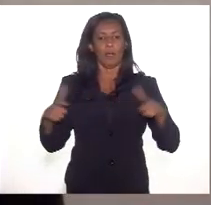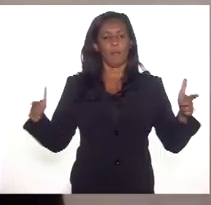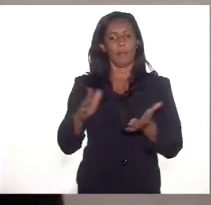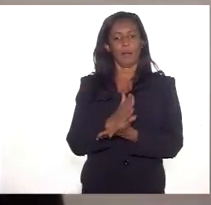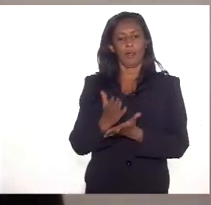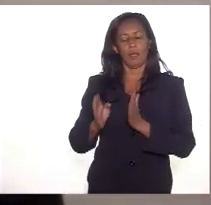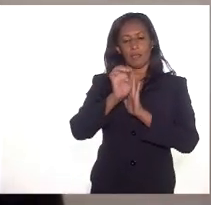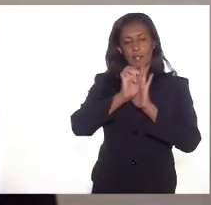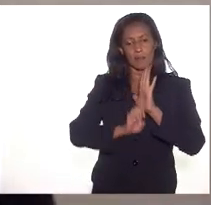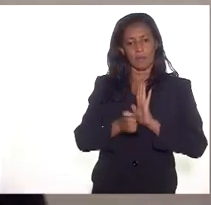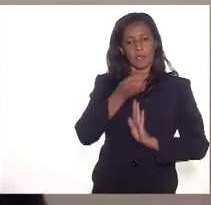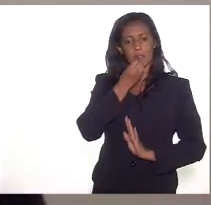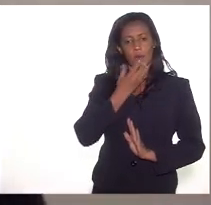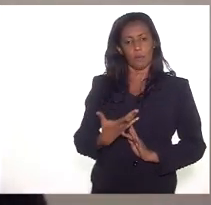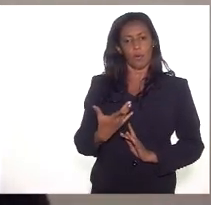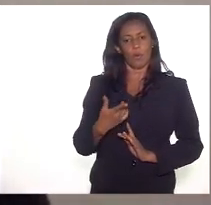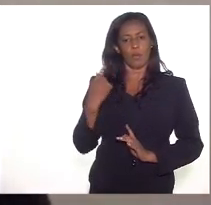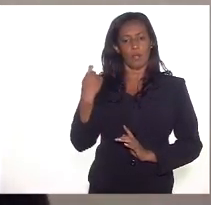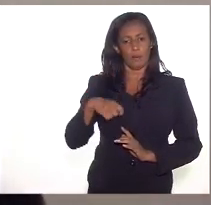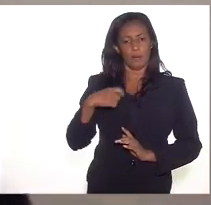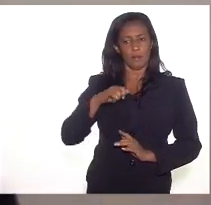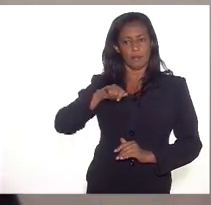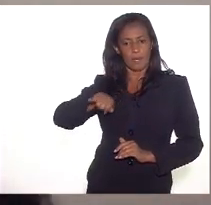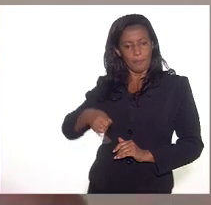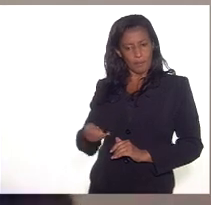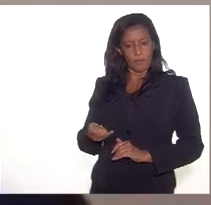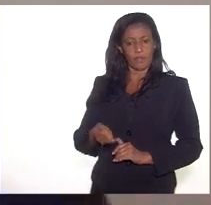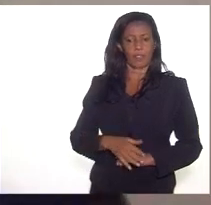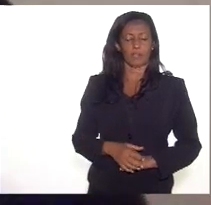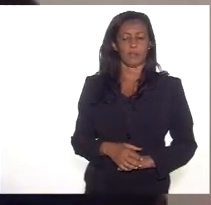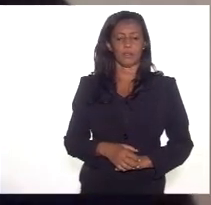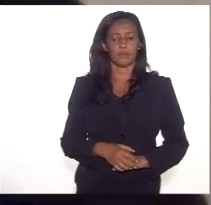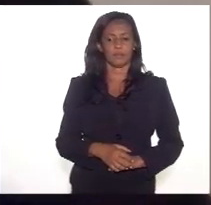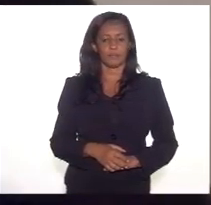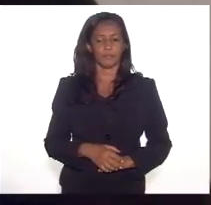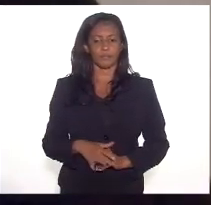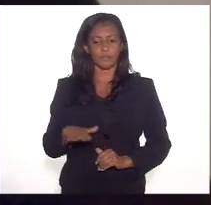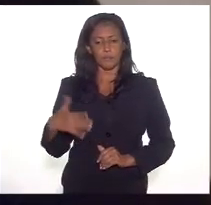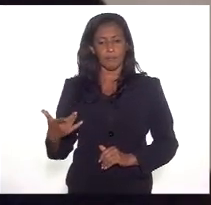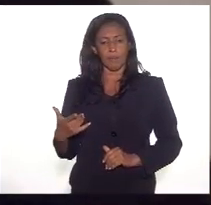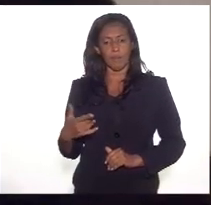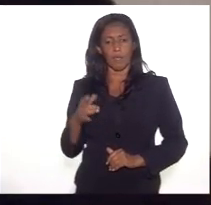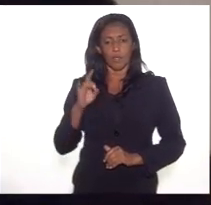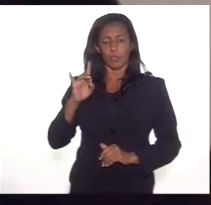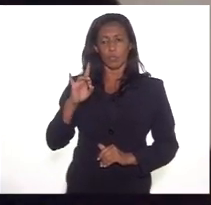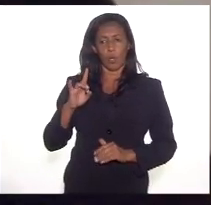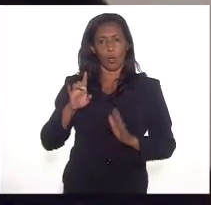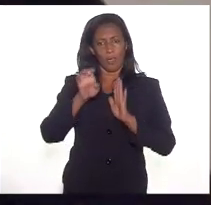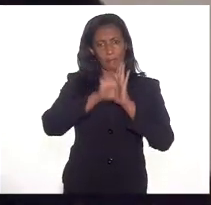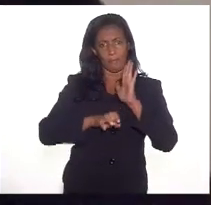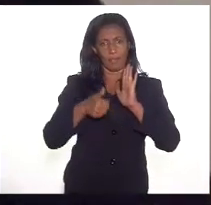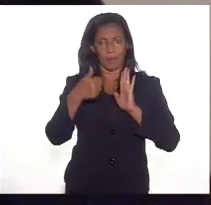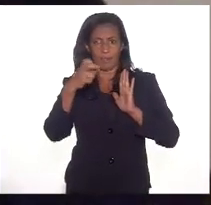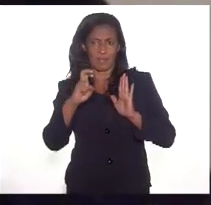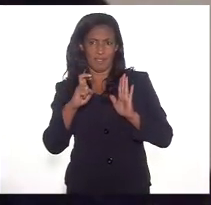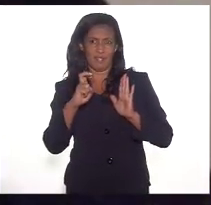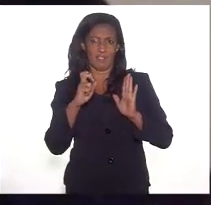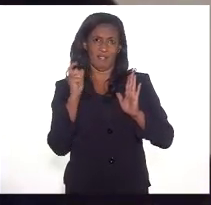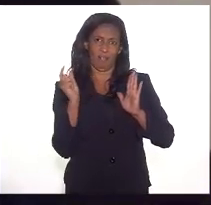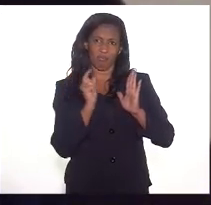elas são muito boas e devem ser aproveitadas. Então, com exceção da emenda 15. Então,